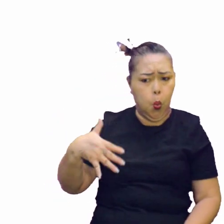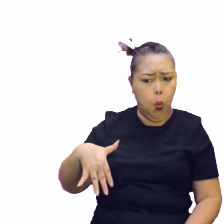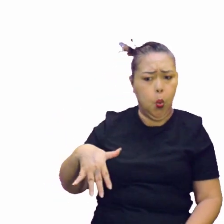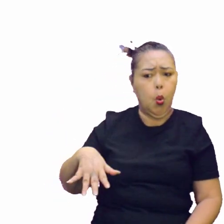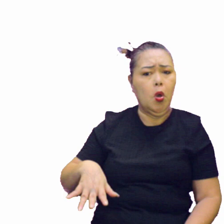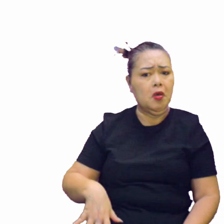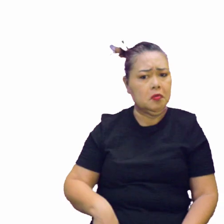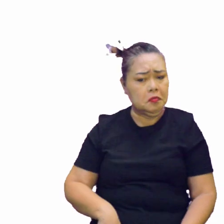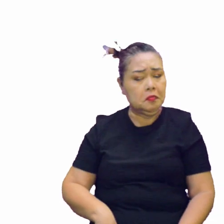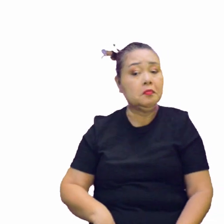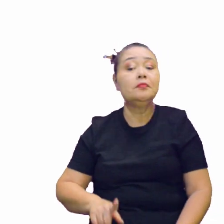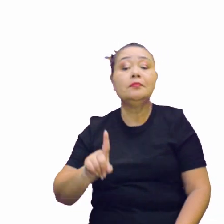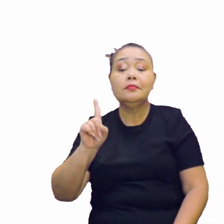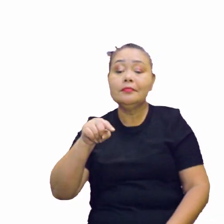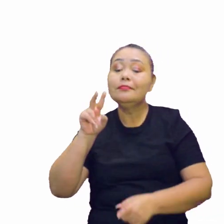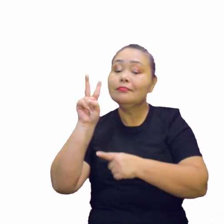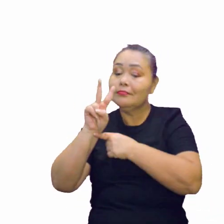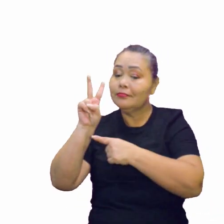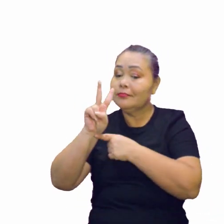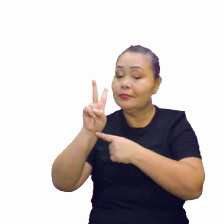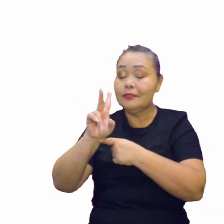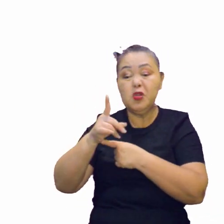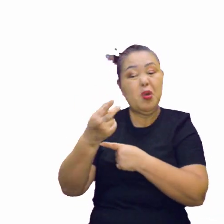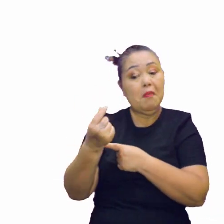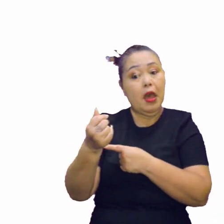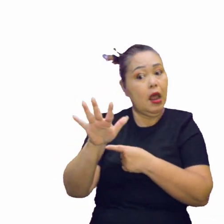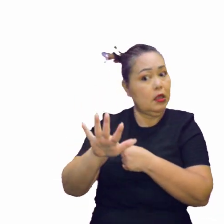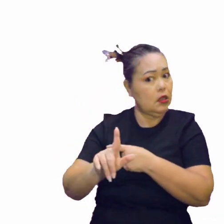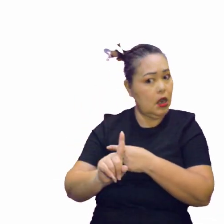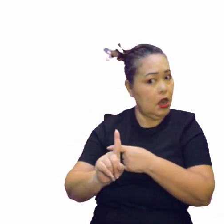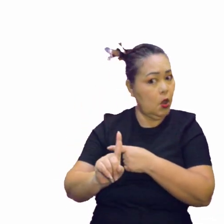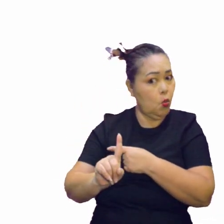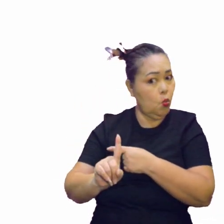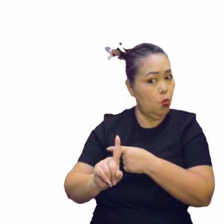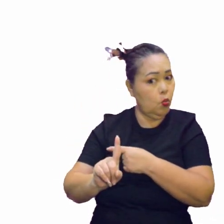que a manutenção não é tão baratinha assim não, tá?